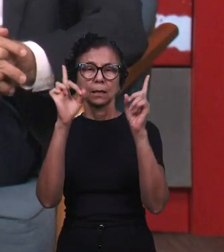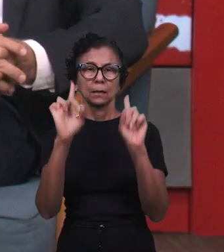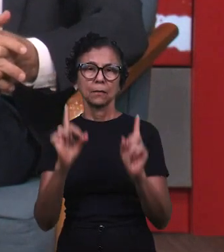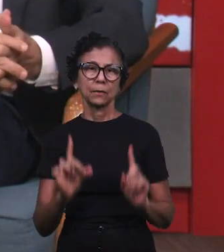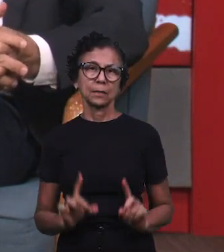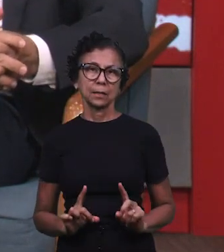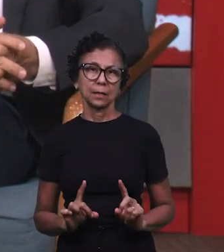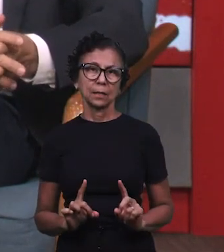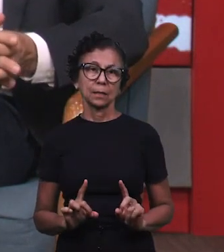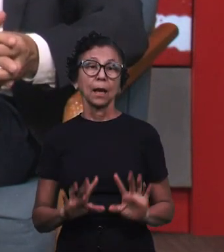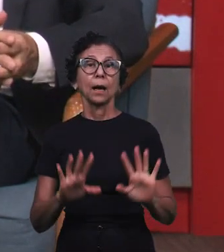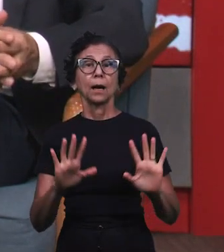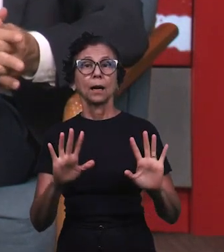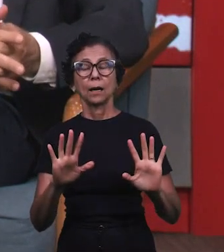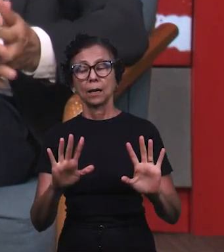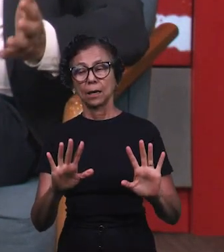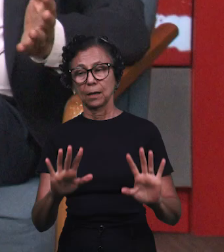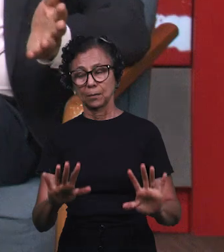os nossos,